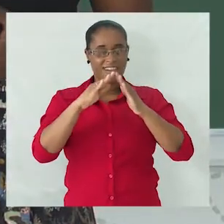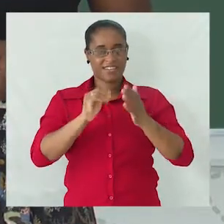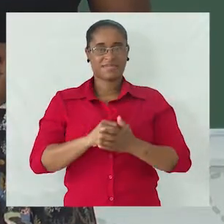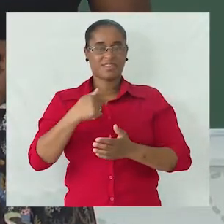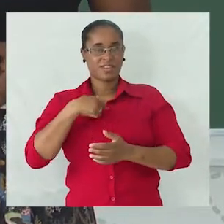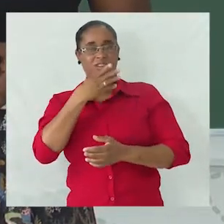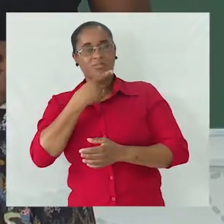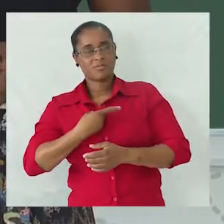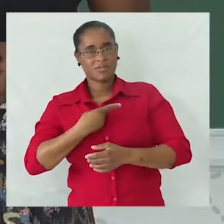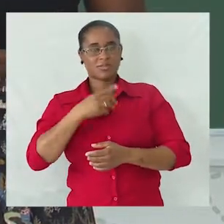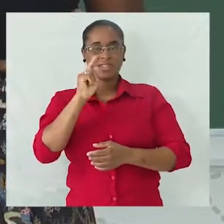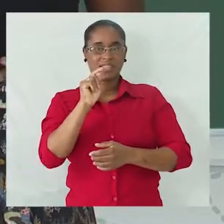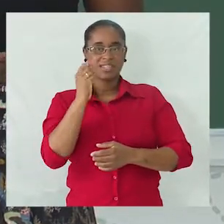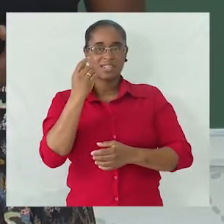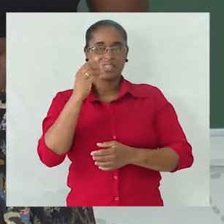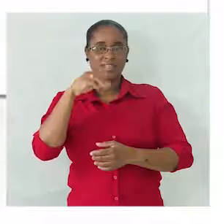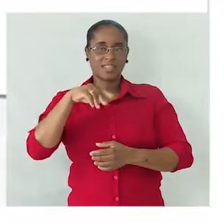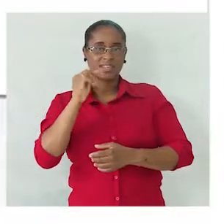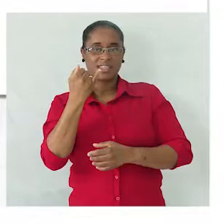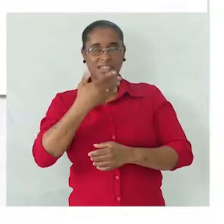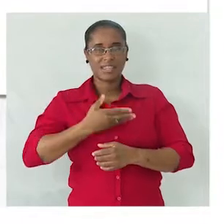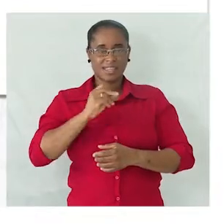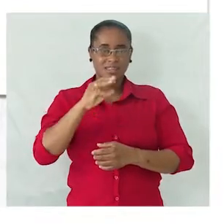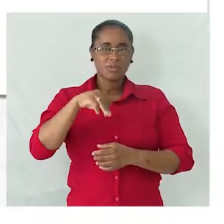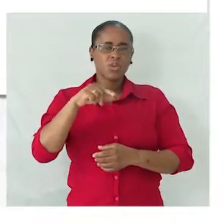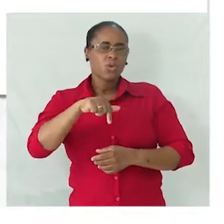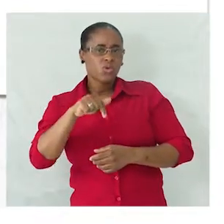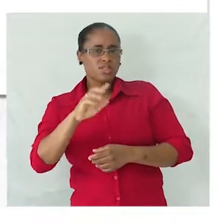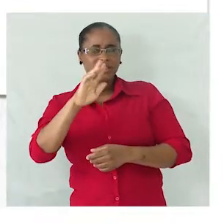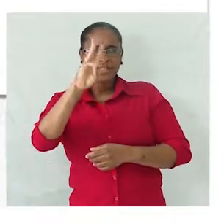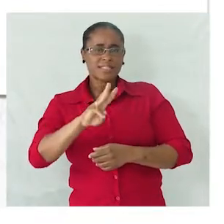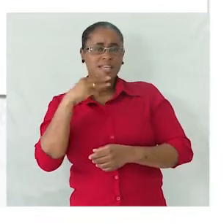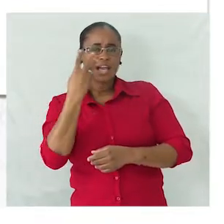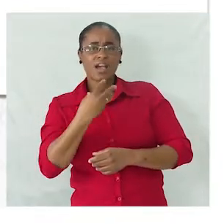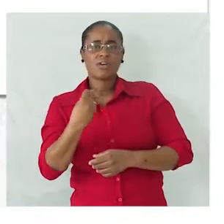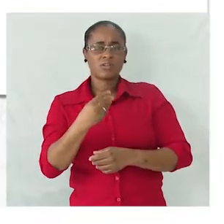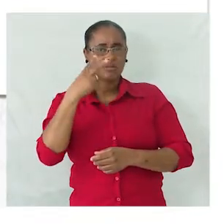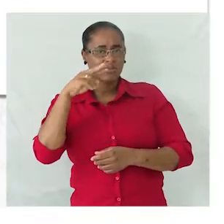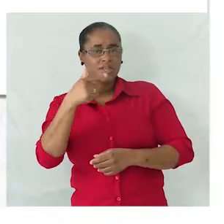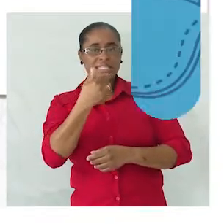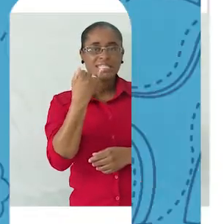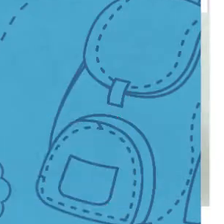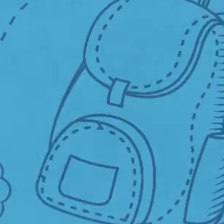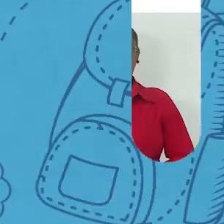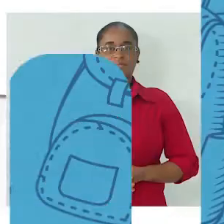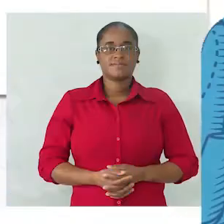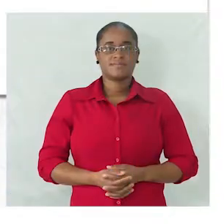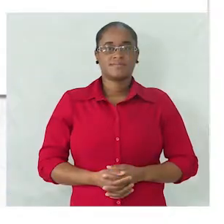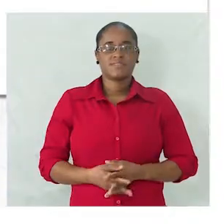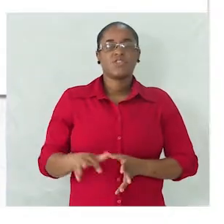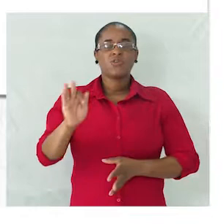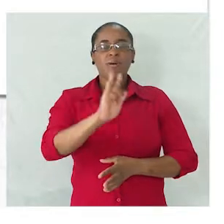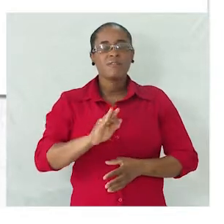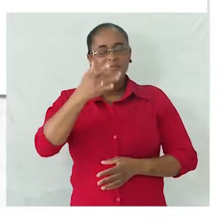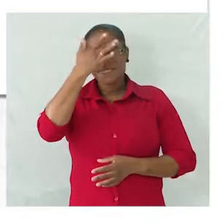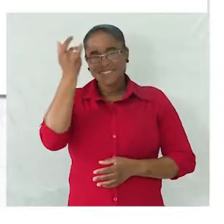Eu sou a professora Idneida Monteiro e hoje, para a nossa terceira aula, vamos ver os tipos e as formas de frase. De uma forma